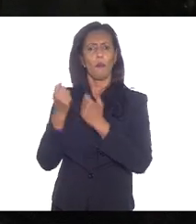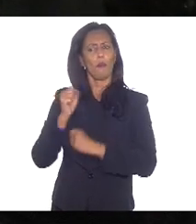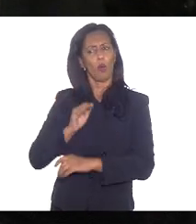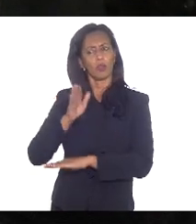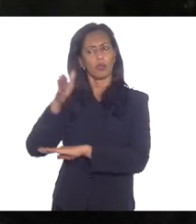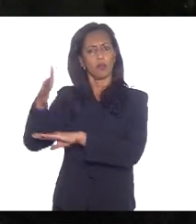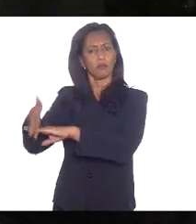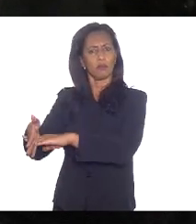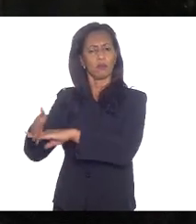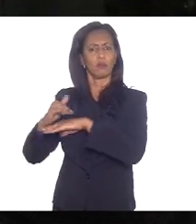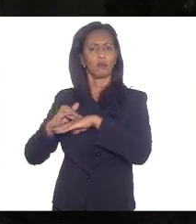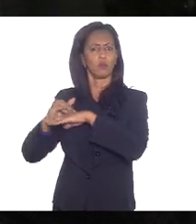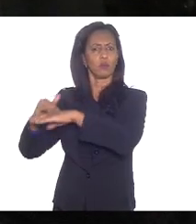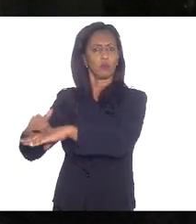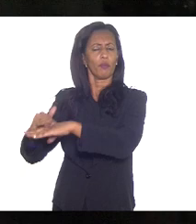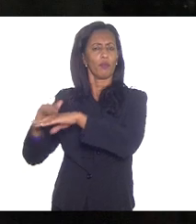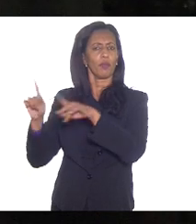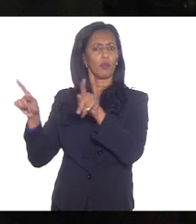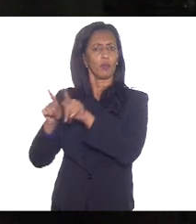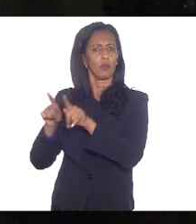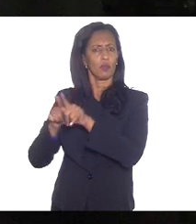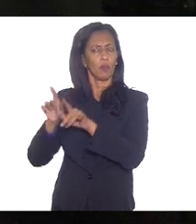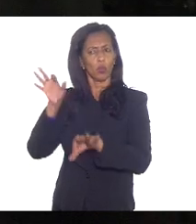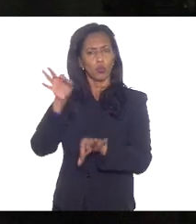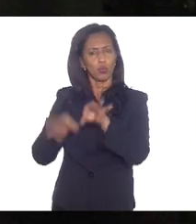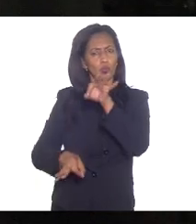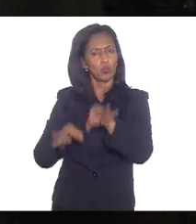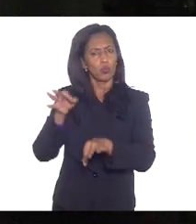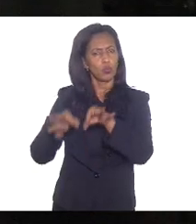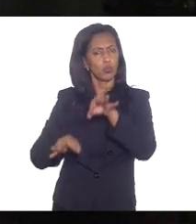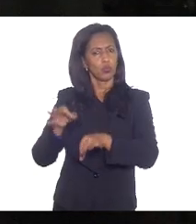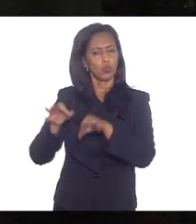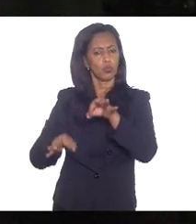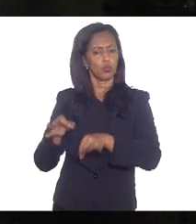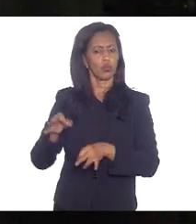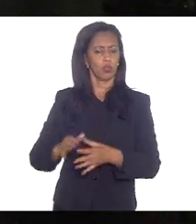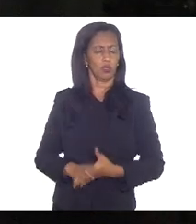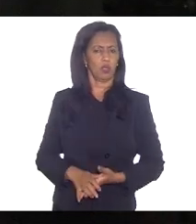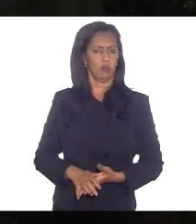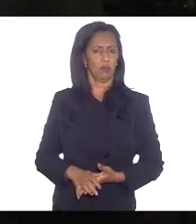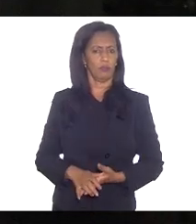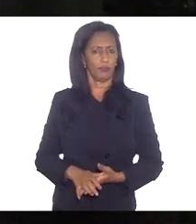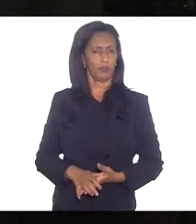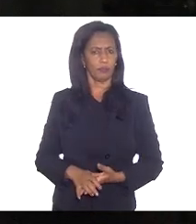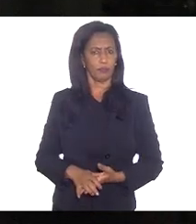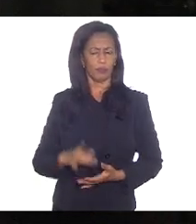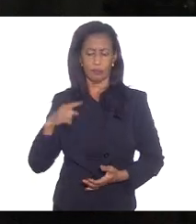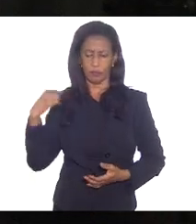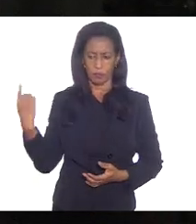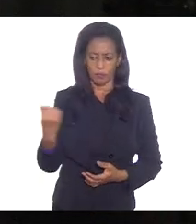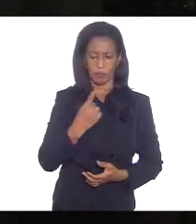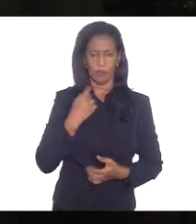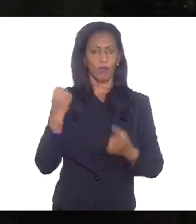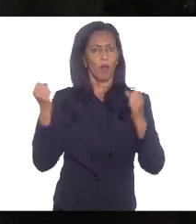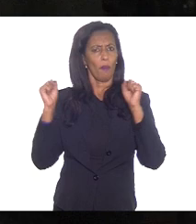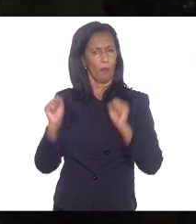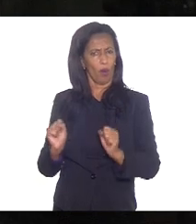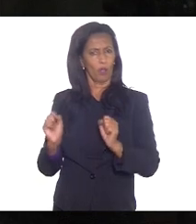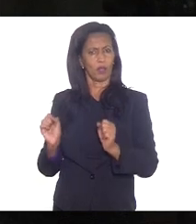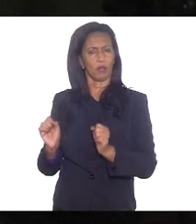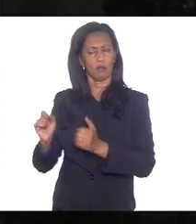Tribunal, como também ao Tribunal de Justiça, ao presidente do Tribunal de Justiça, para a gente fazer essa